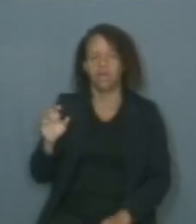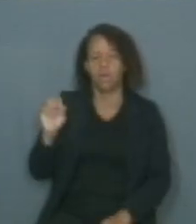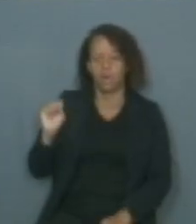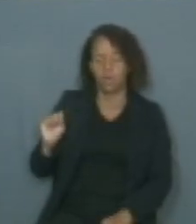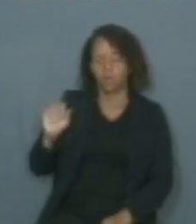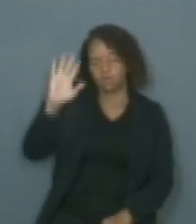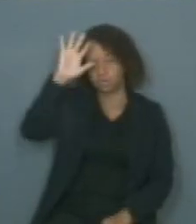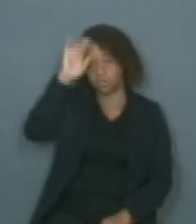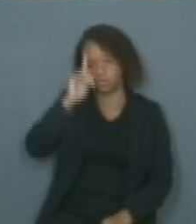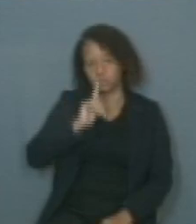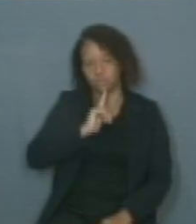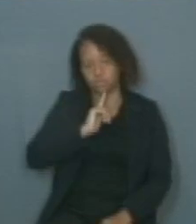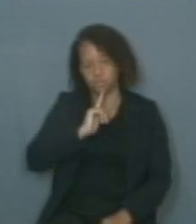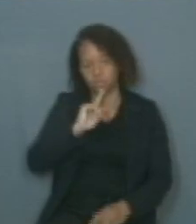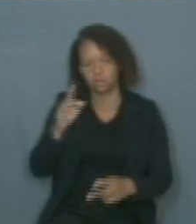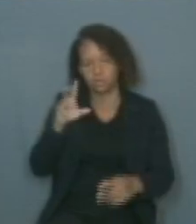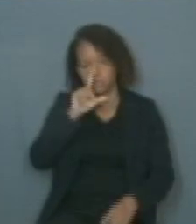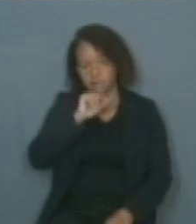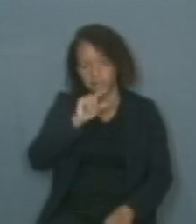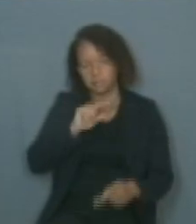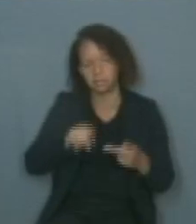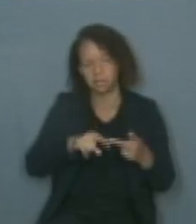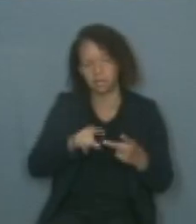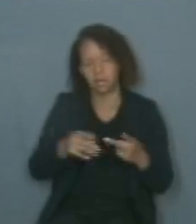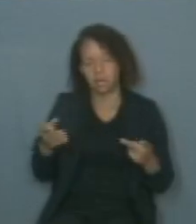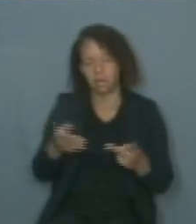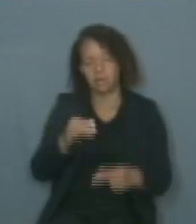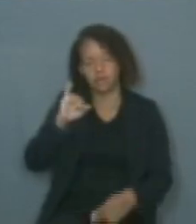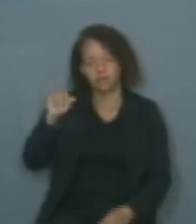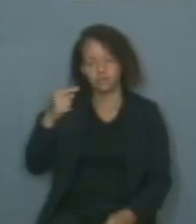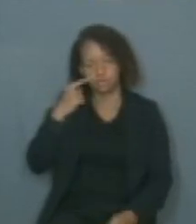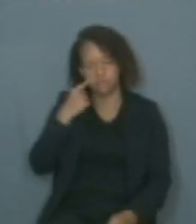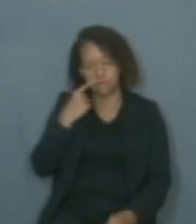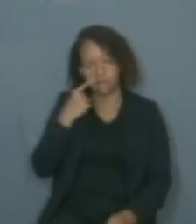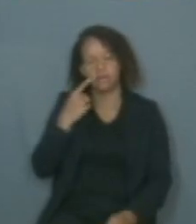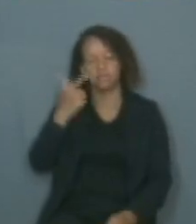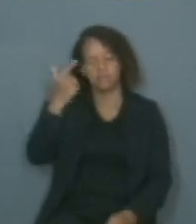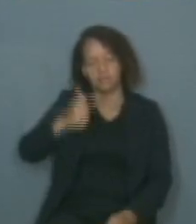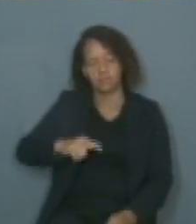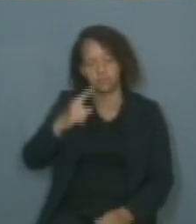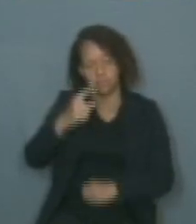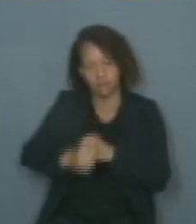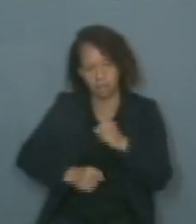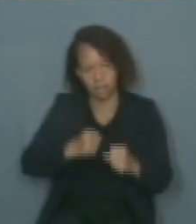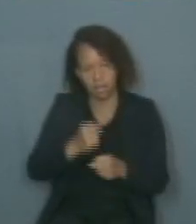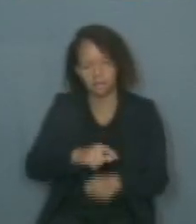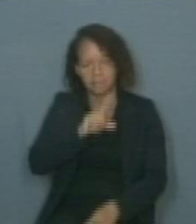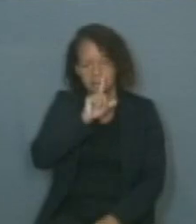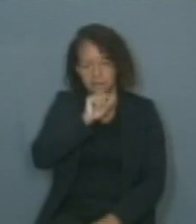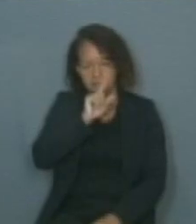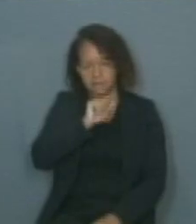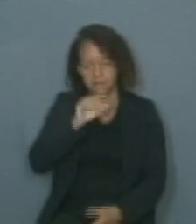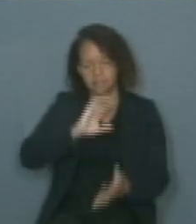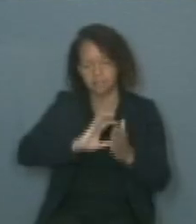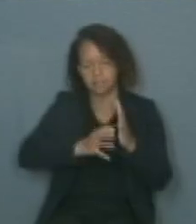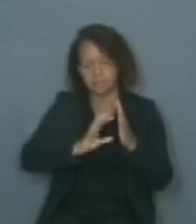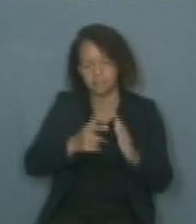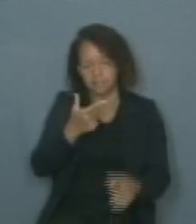do PSB, com mais um mandato do PSB de João Campos e mais um ano do PSB